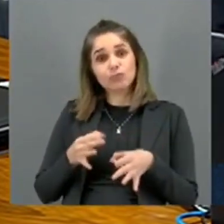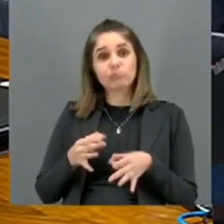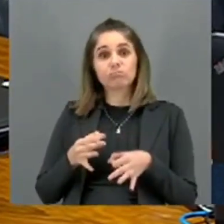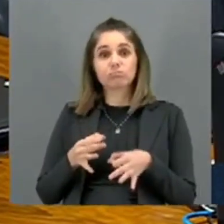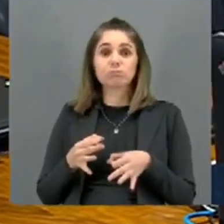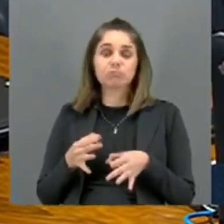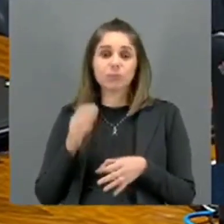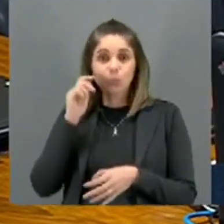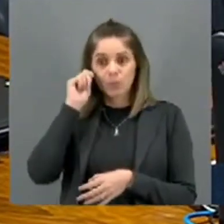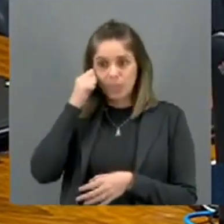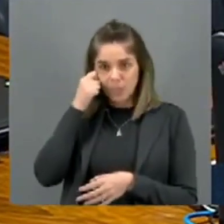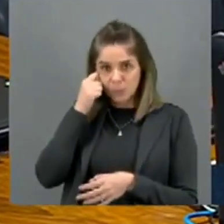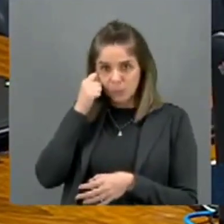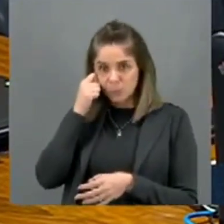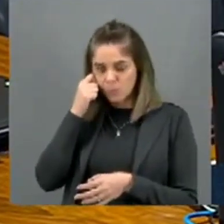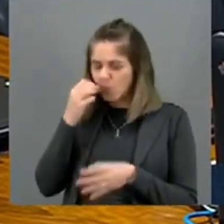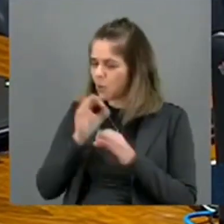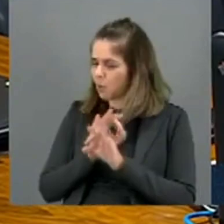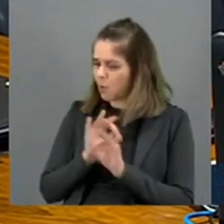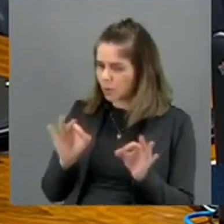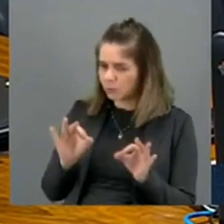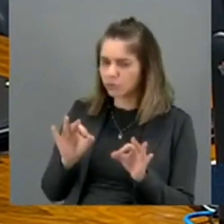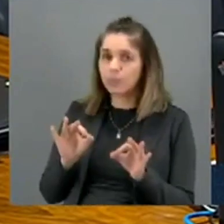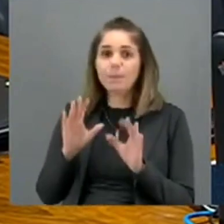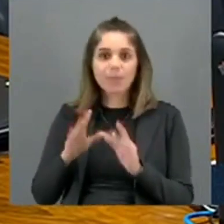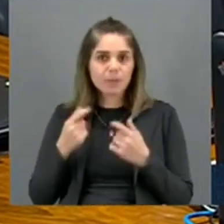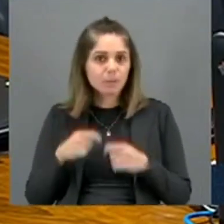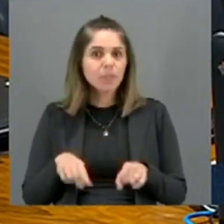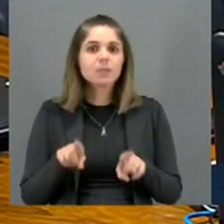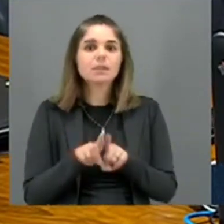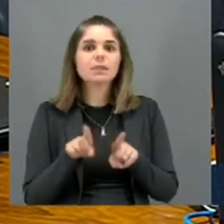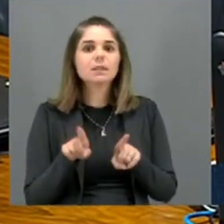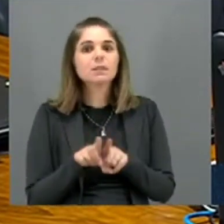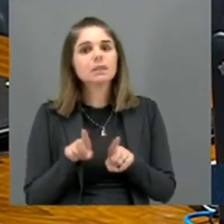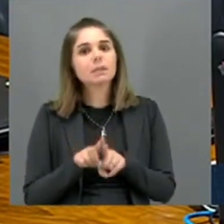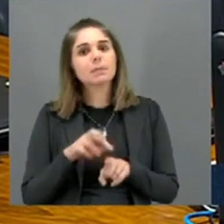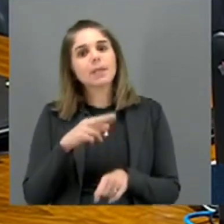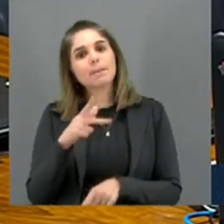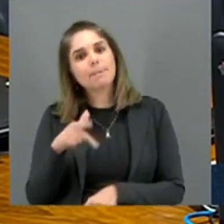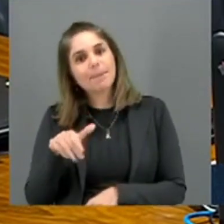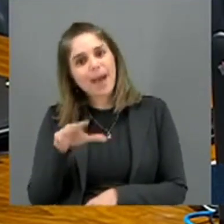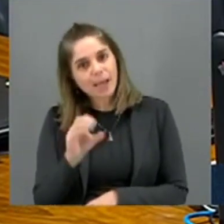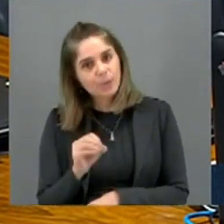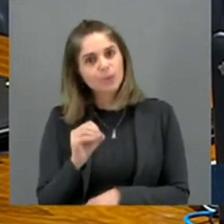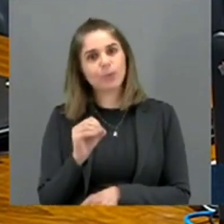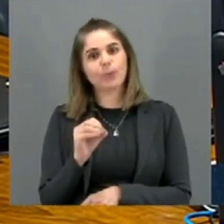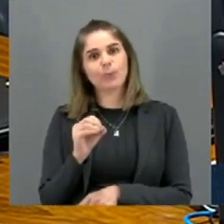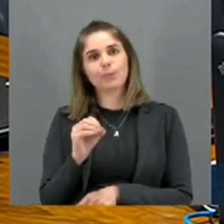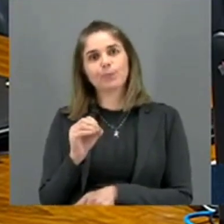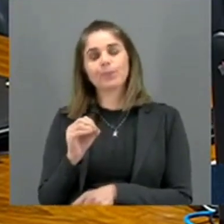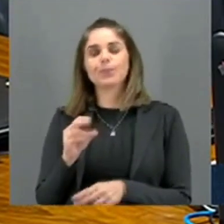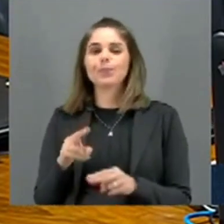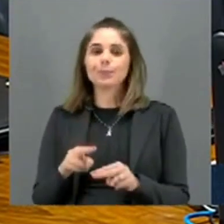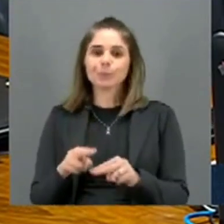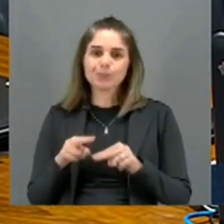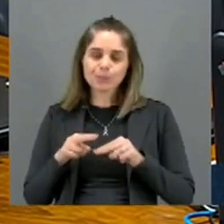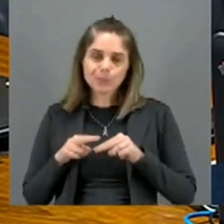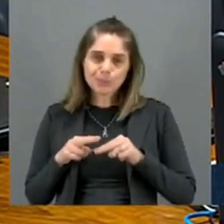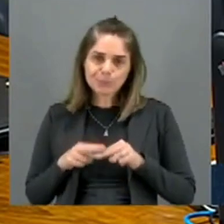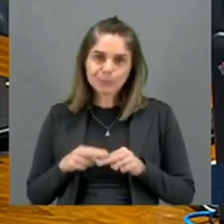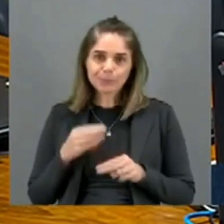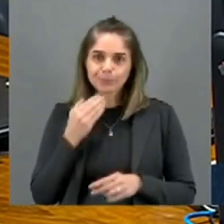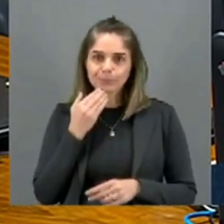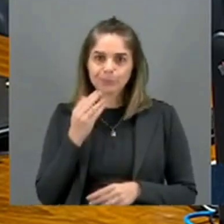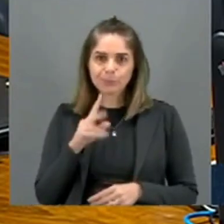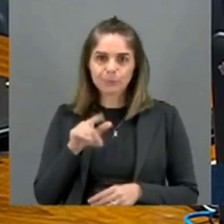negros. Isso é louvável, mas nós estamos sendo injustos com os pardos. Isso é triste. Por isso eu peço vistas para